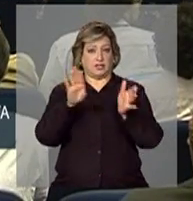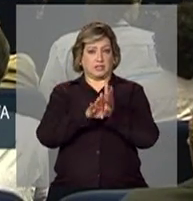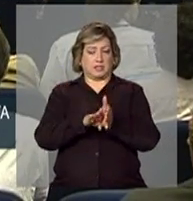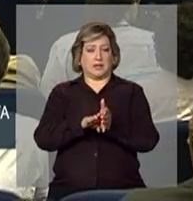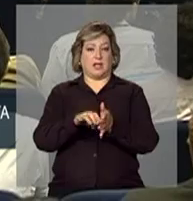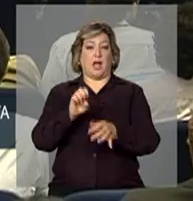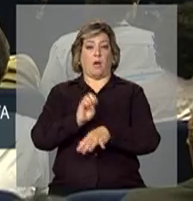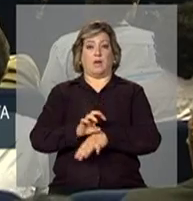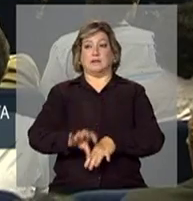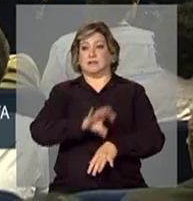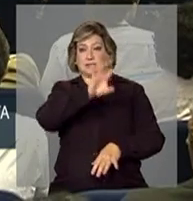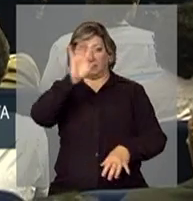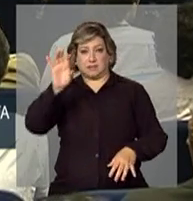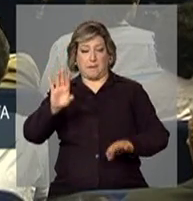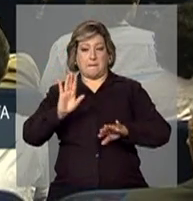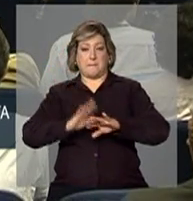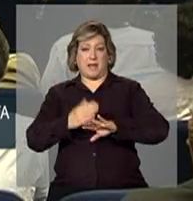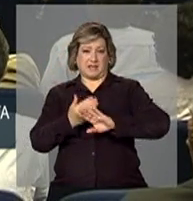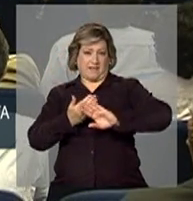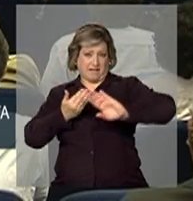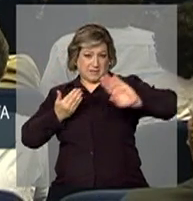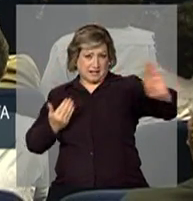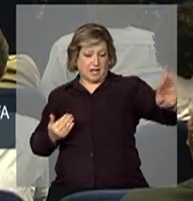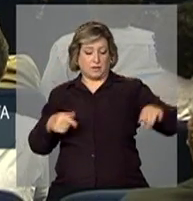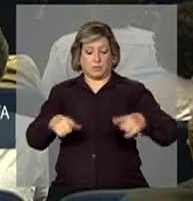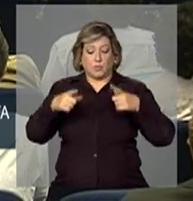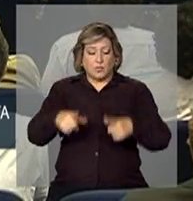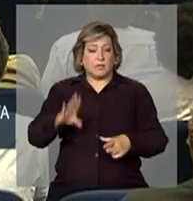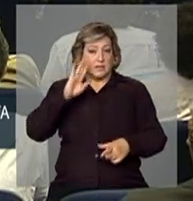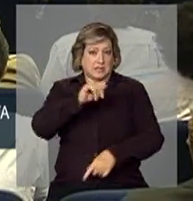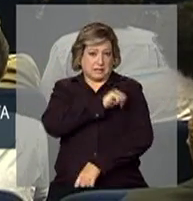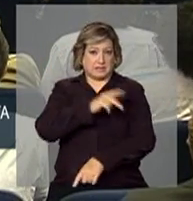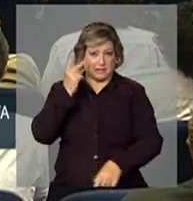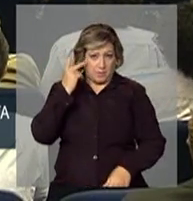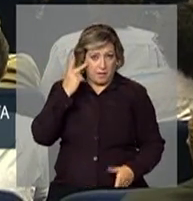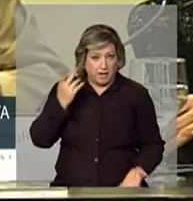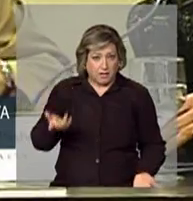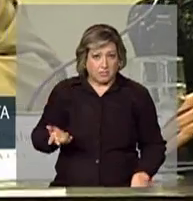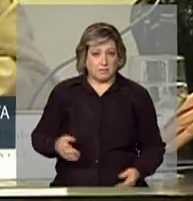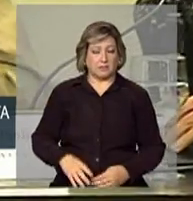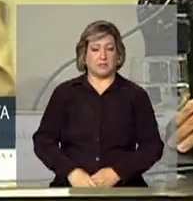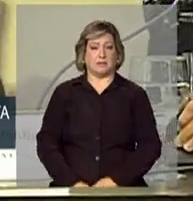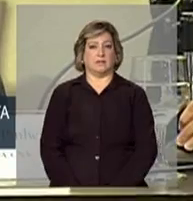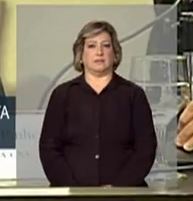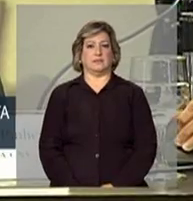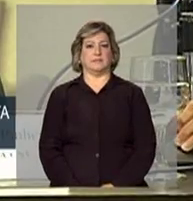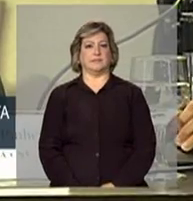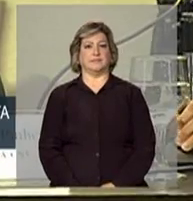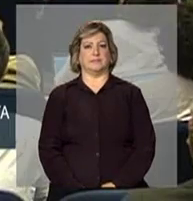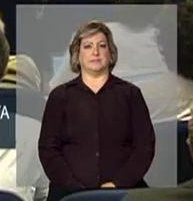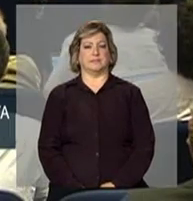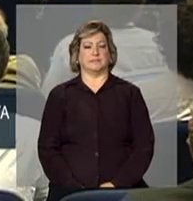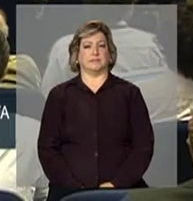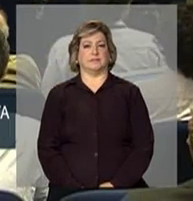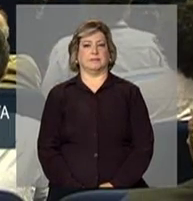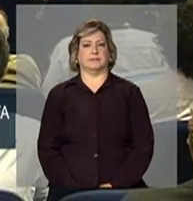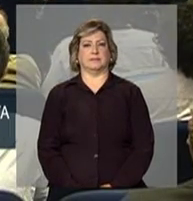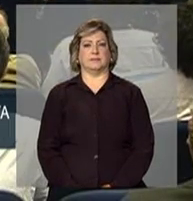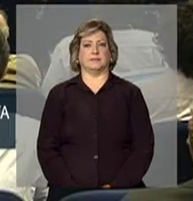mais afastados do eixo Rio-São Paulo? Posso falar? Posso tirar?